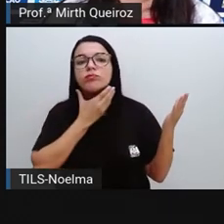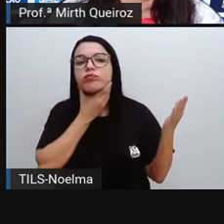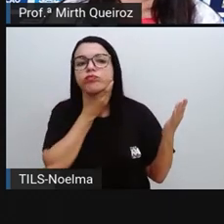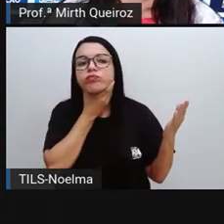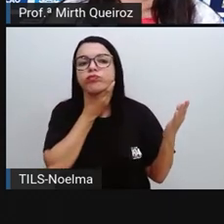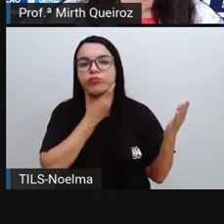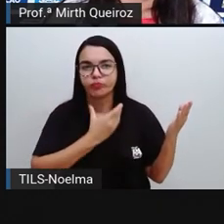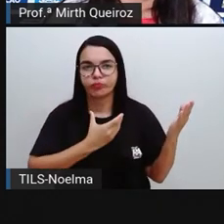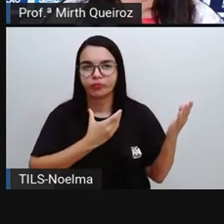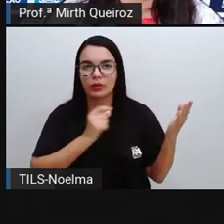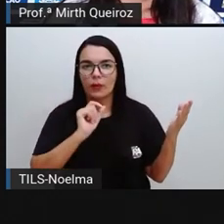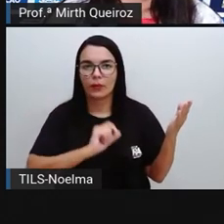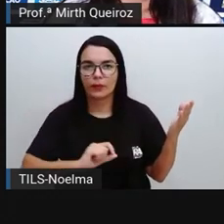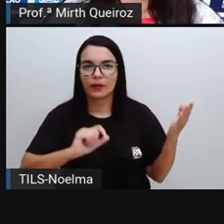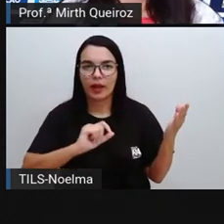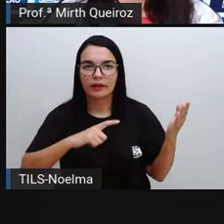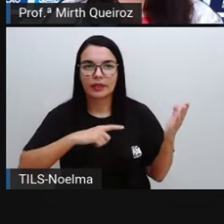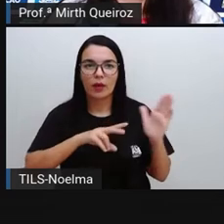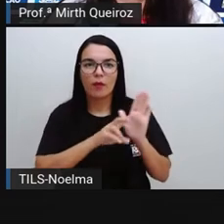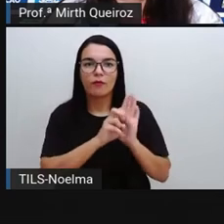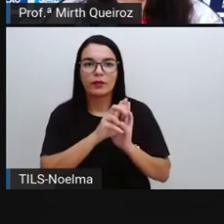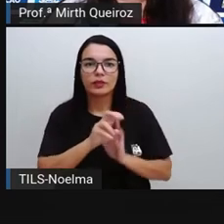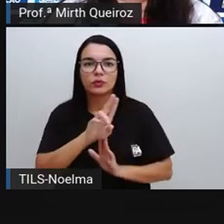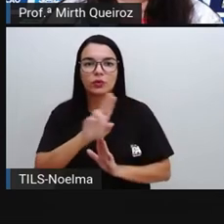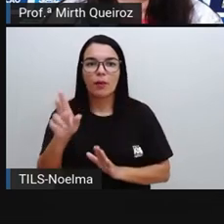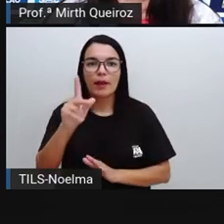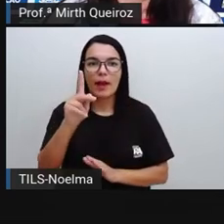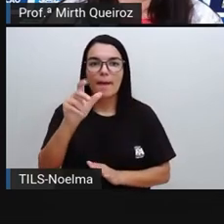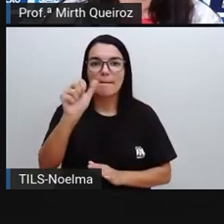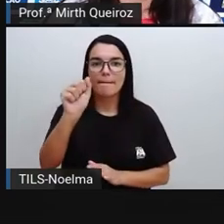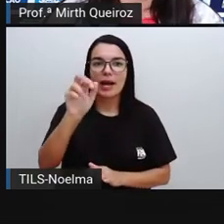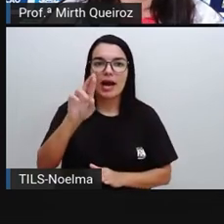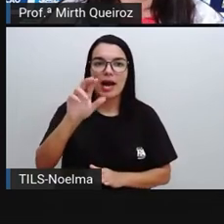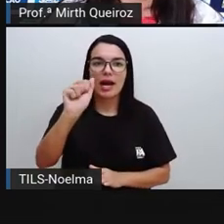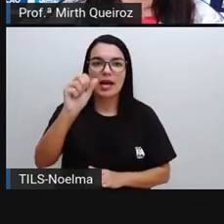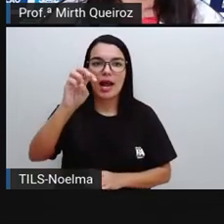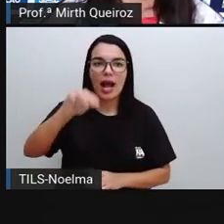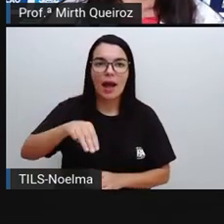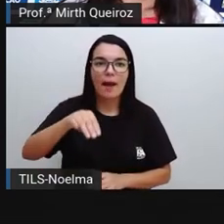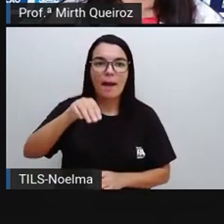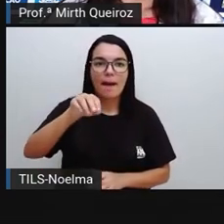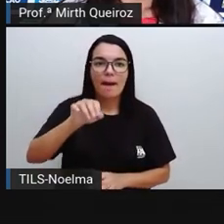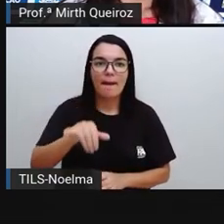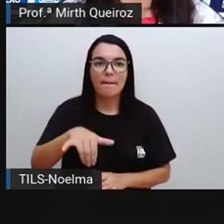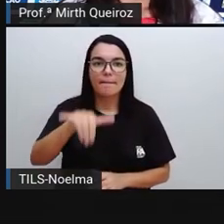caxumba, ela é provocada por um vírus também, que é chamado de